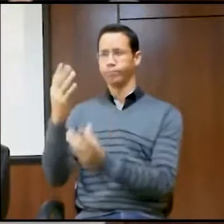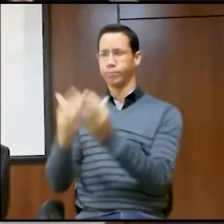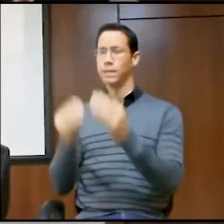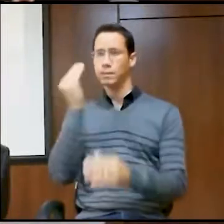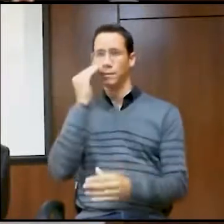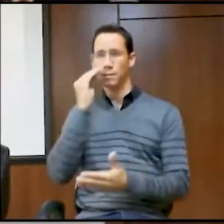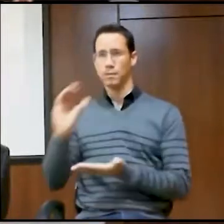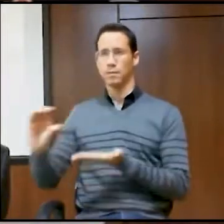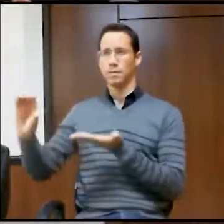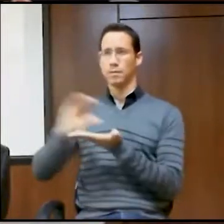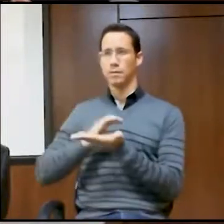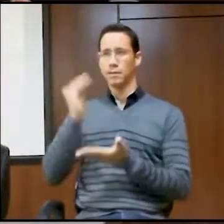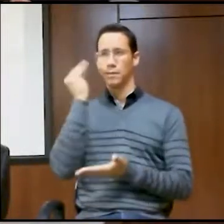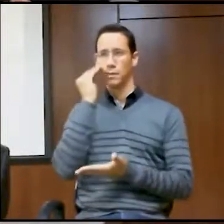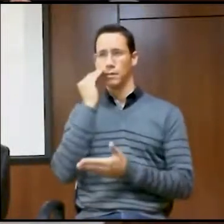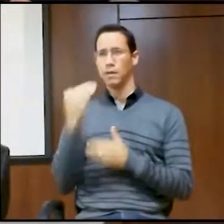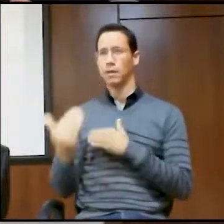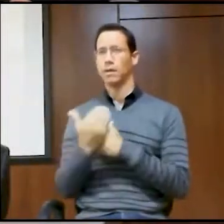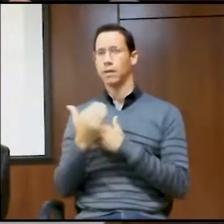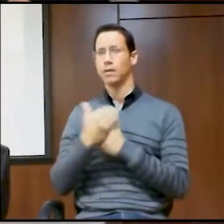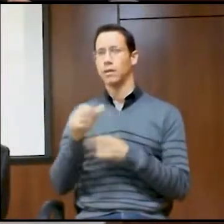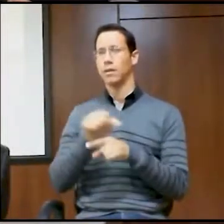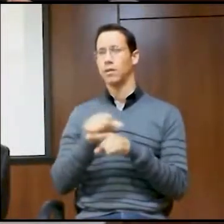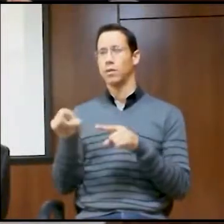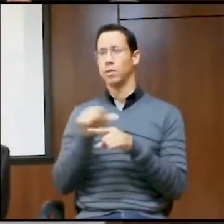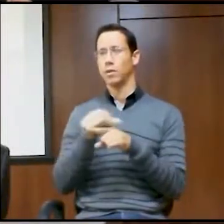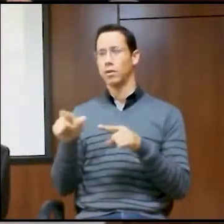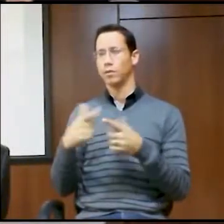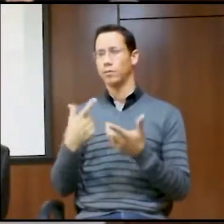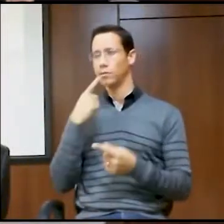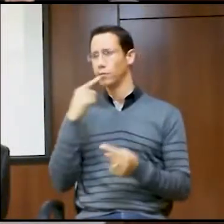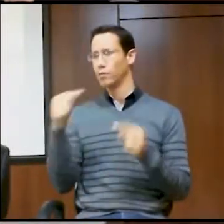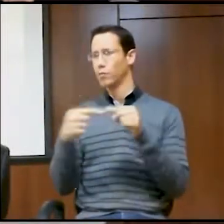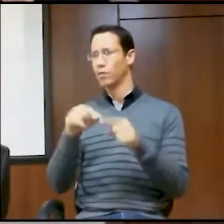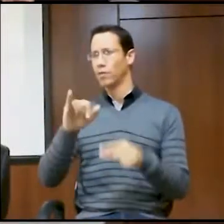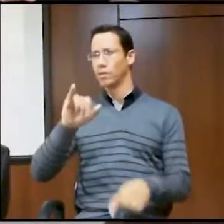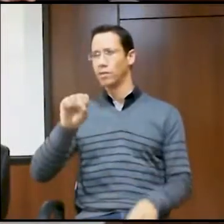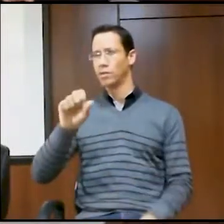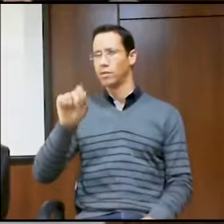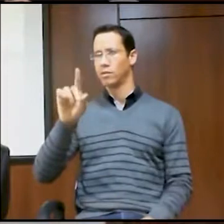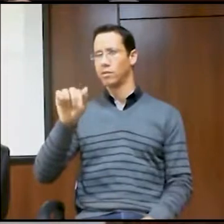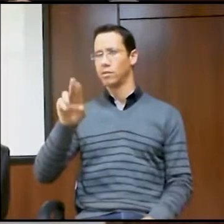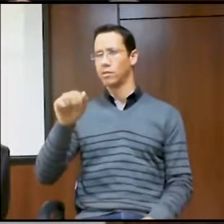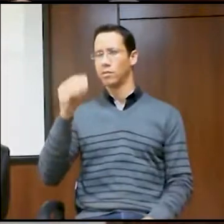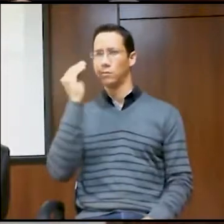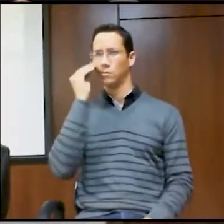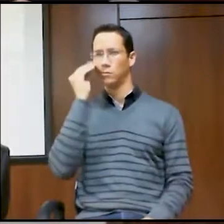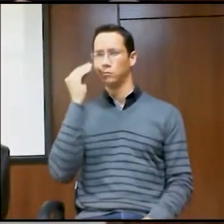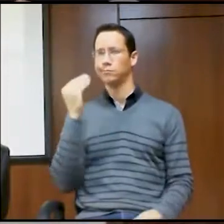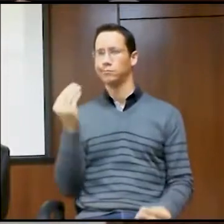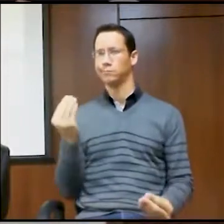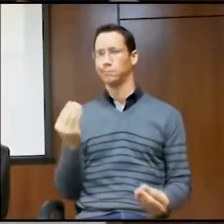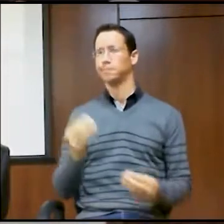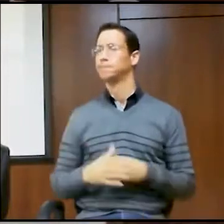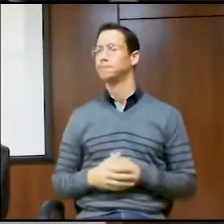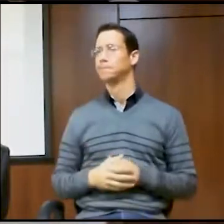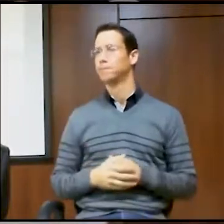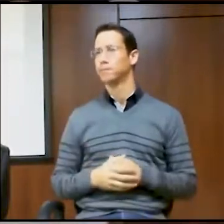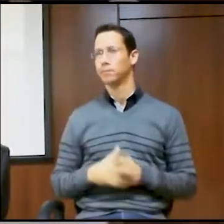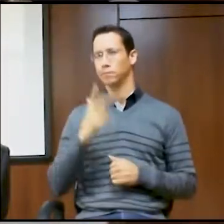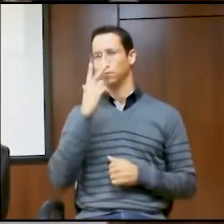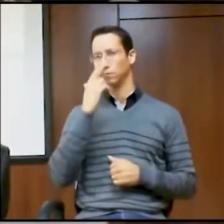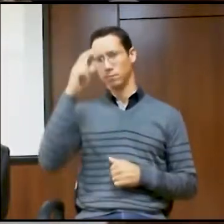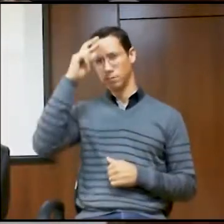entrar no auxílio aluguel aí que a adora, né, na fila, furar a fila da moradia, né, como se as pessoas